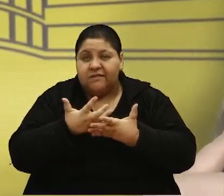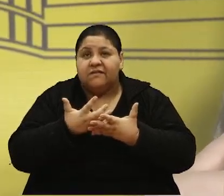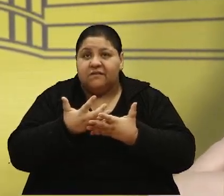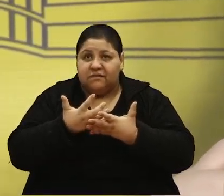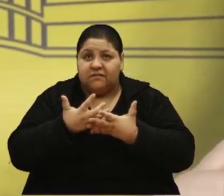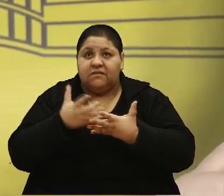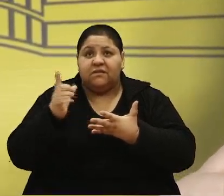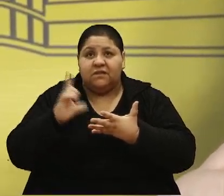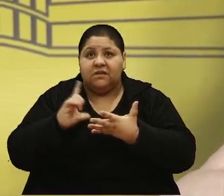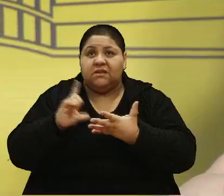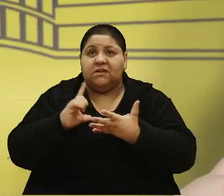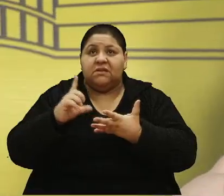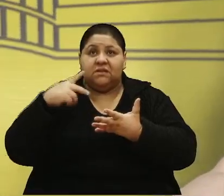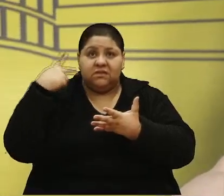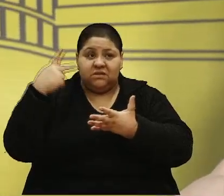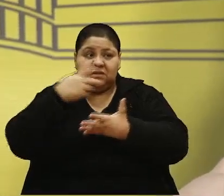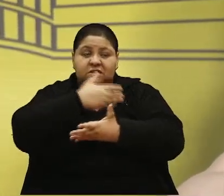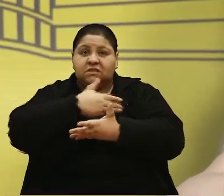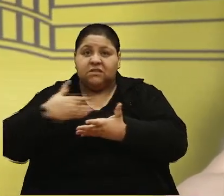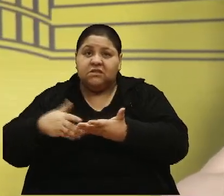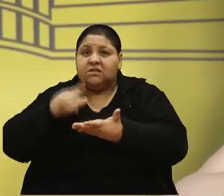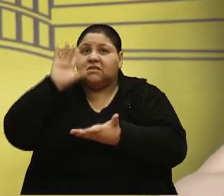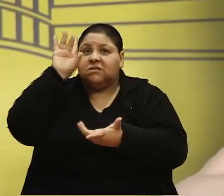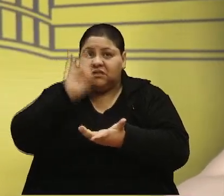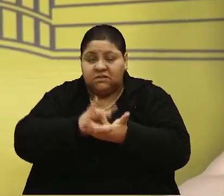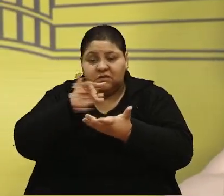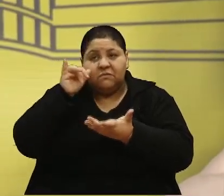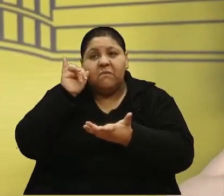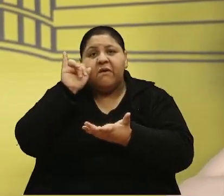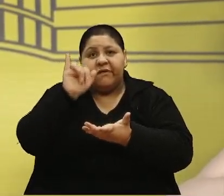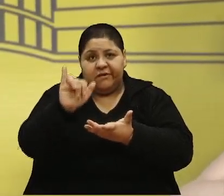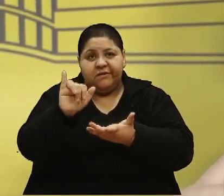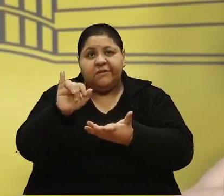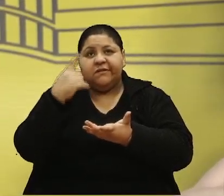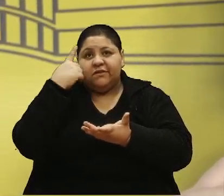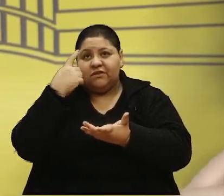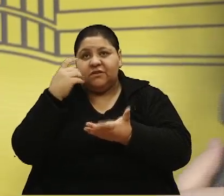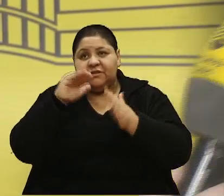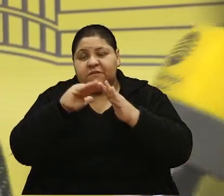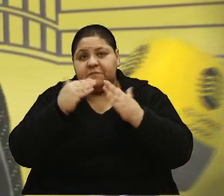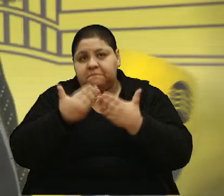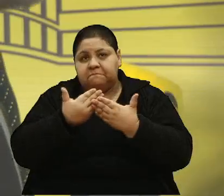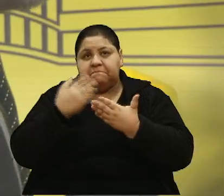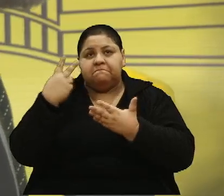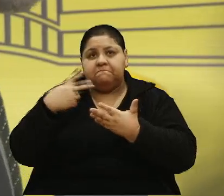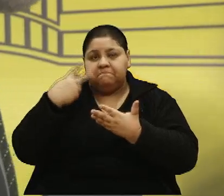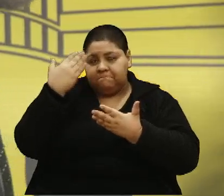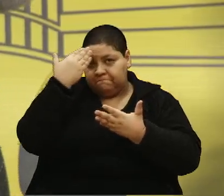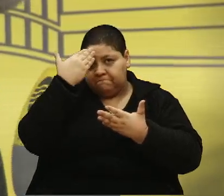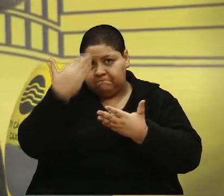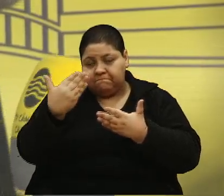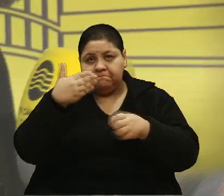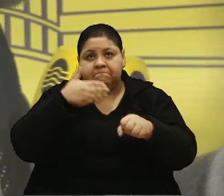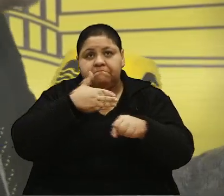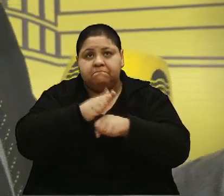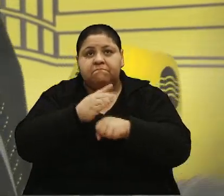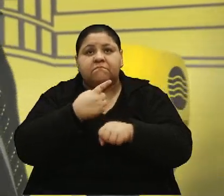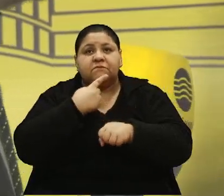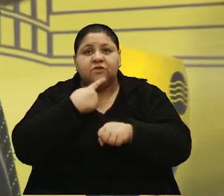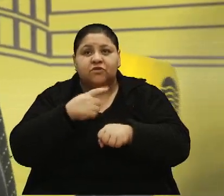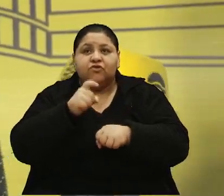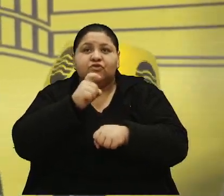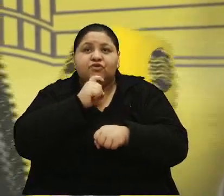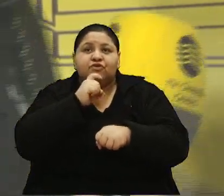acontecer, que tenha políticas públicas efetivas para evitar essa violência nas escolas. Vereadora, obrigado pela sua participação. Gostei do verde